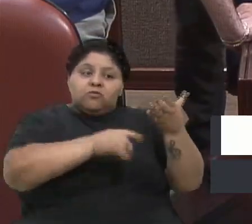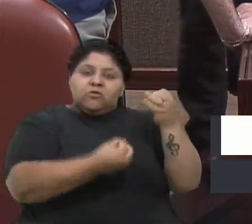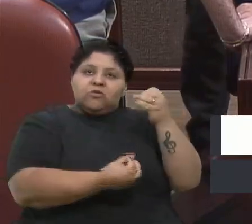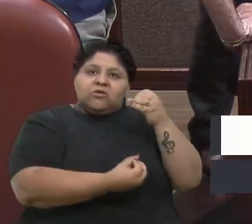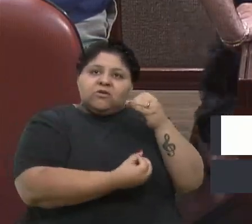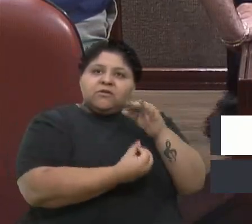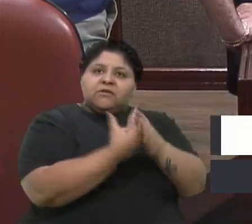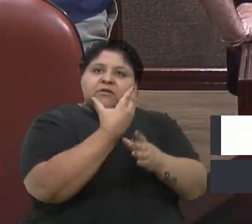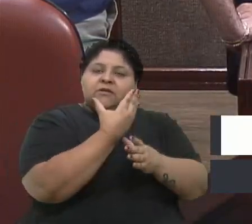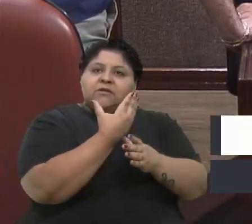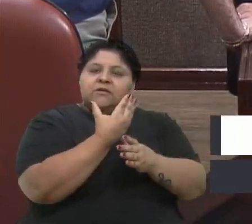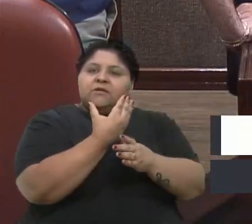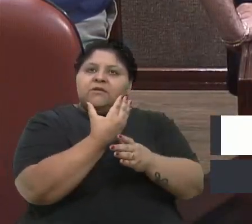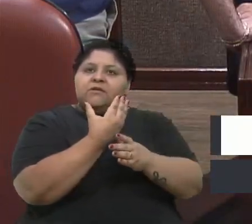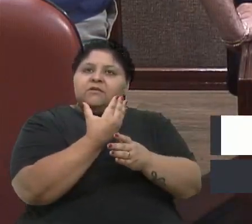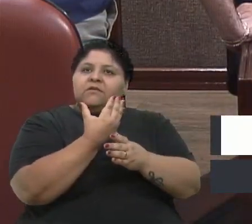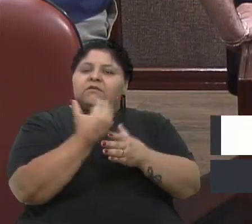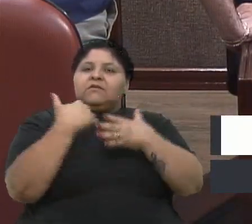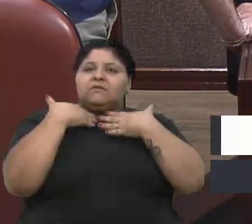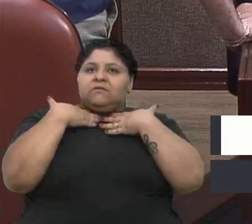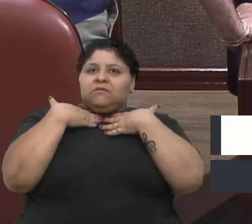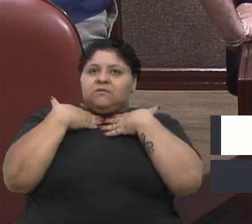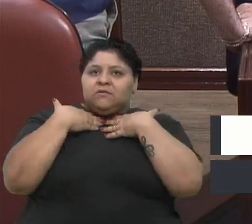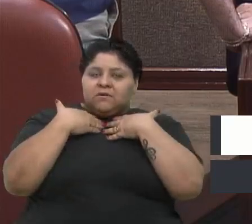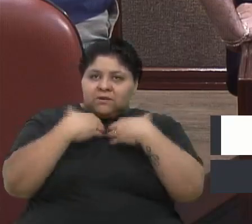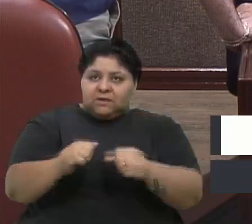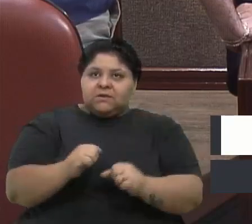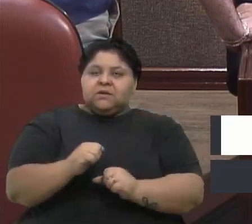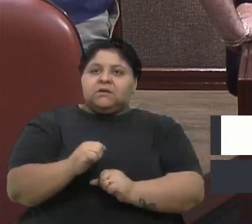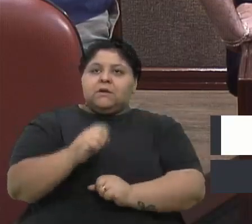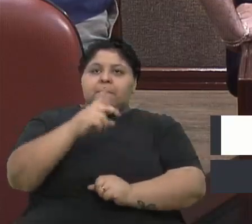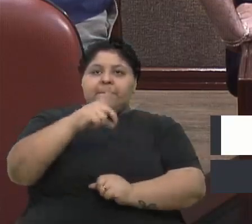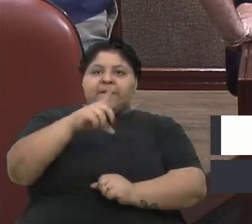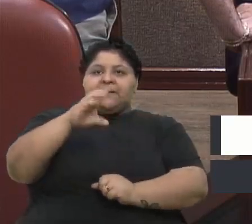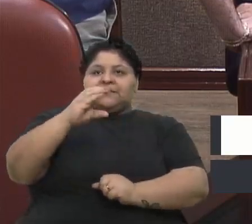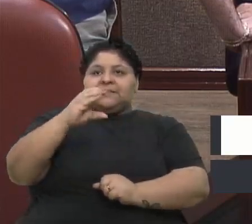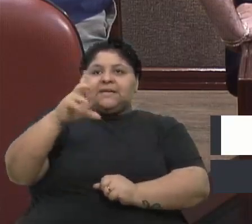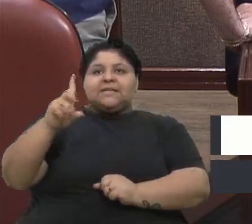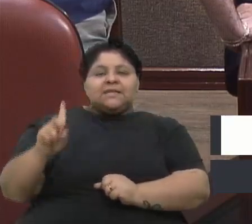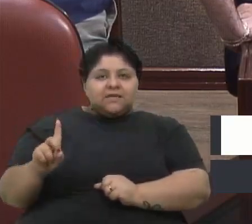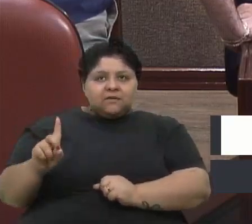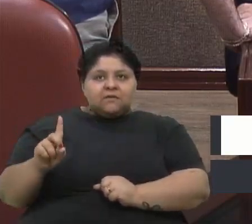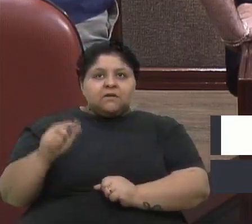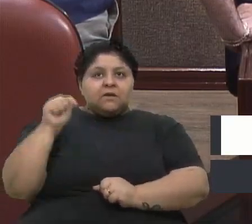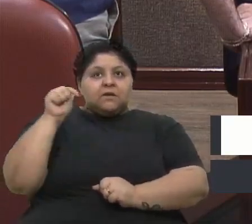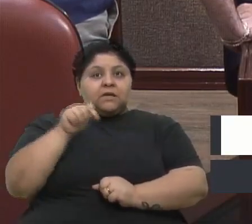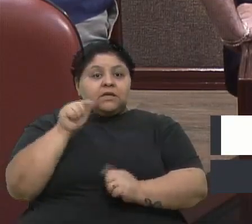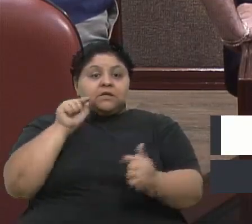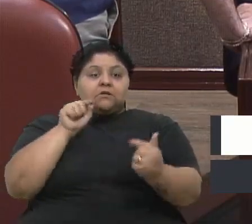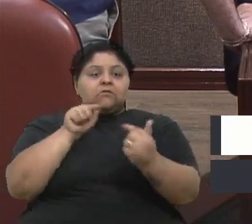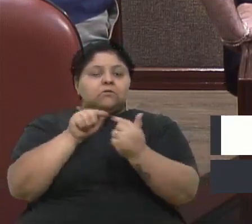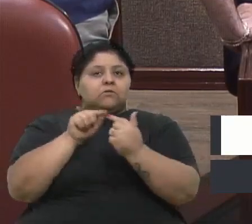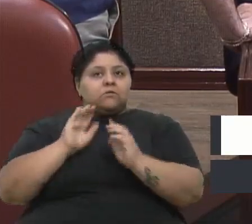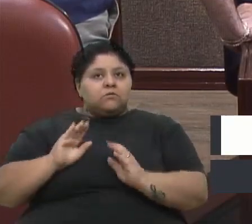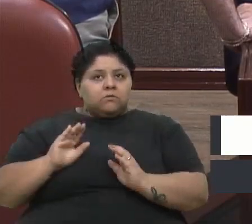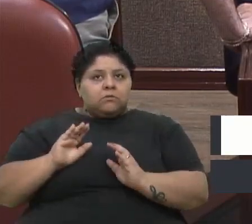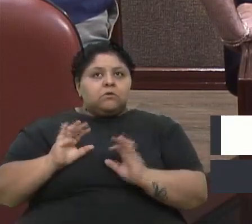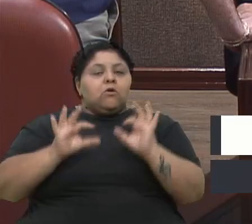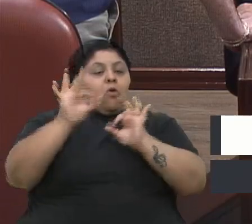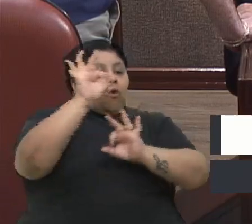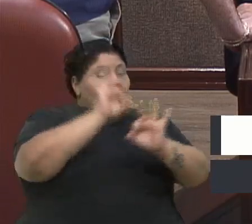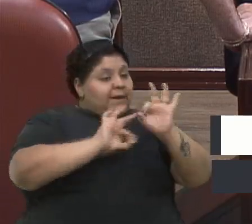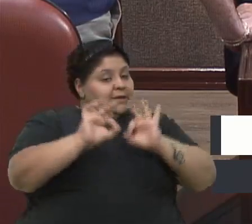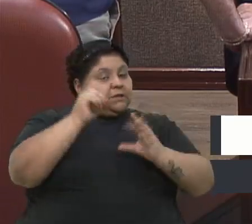uma secretaria da pessoa com deficiência. Este era o tópico. Mediei essa